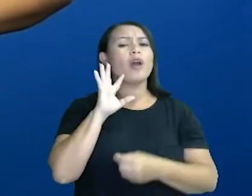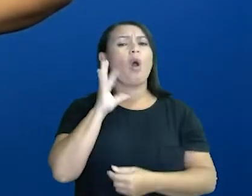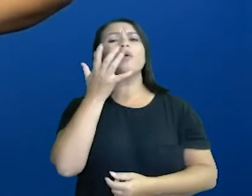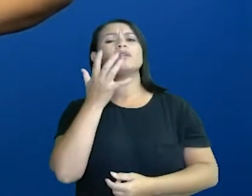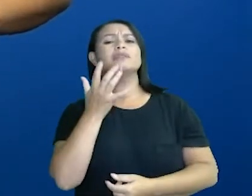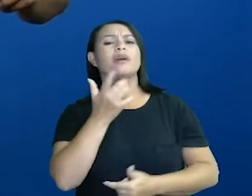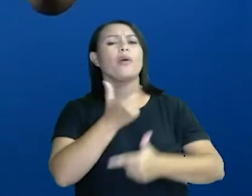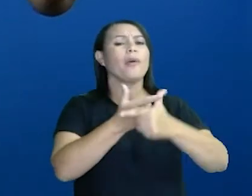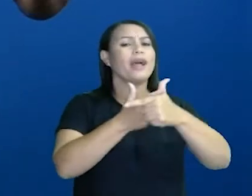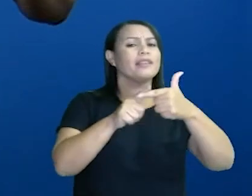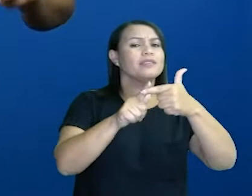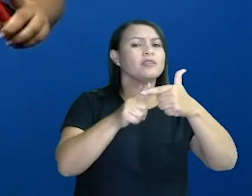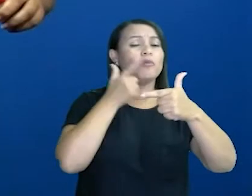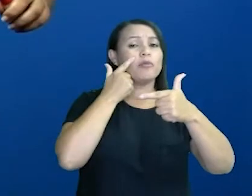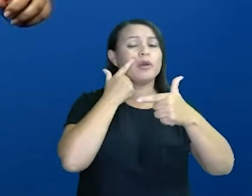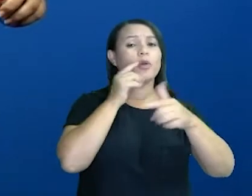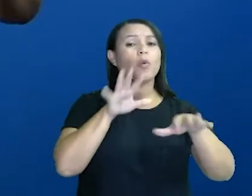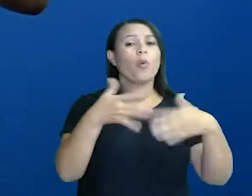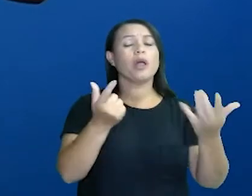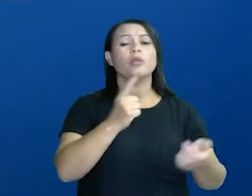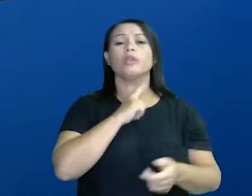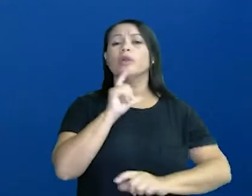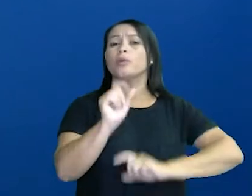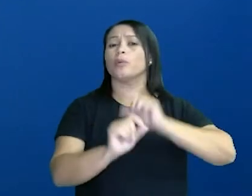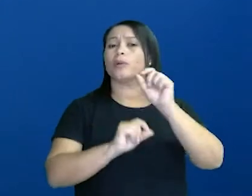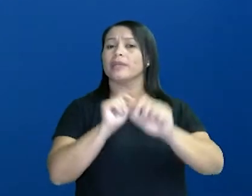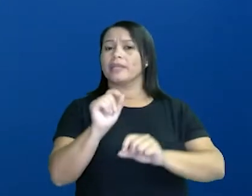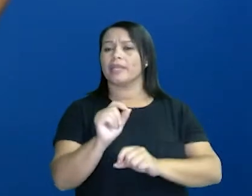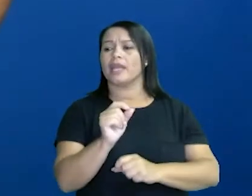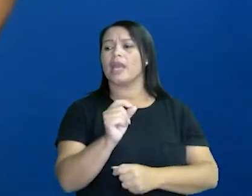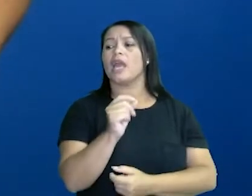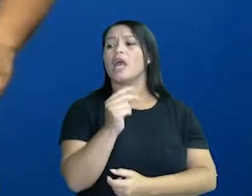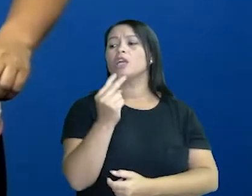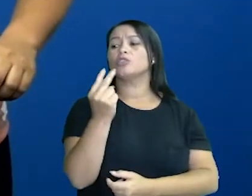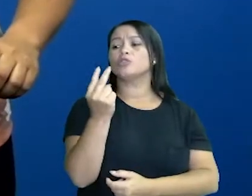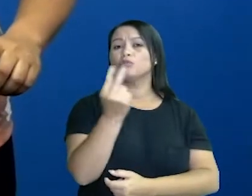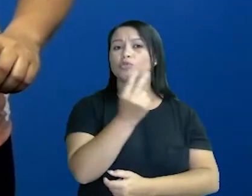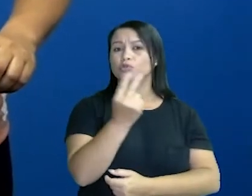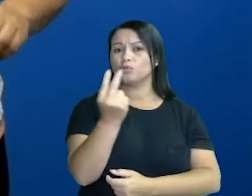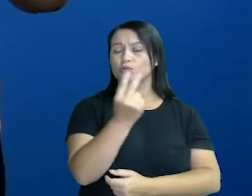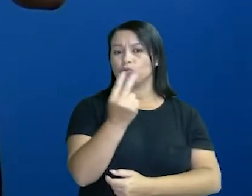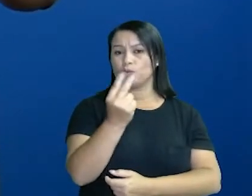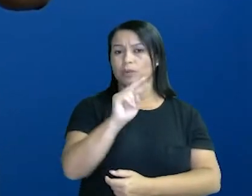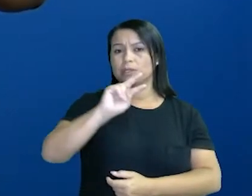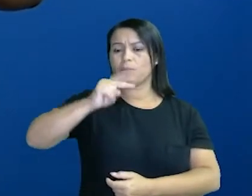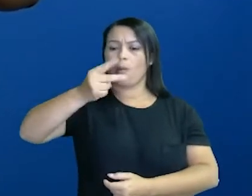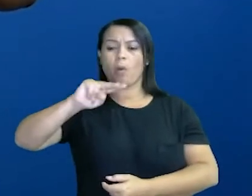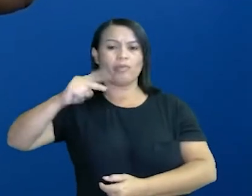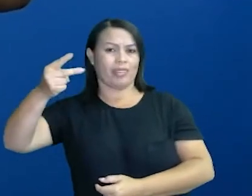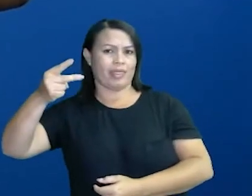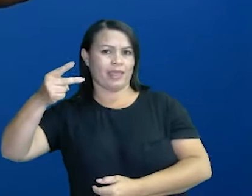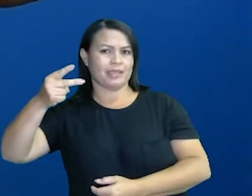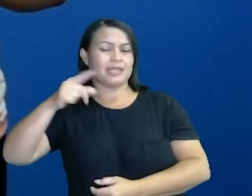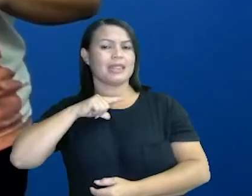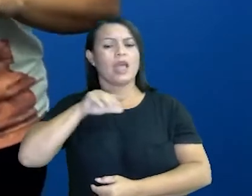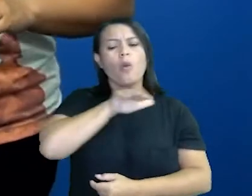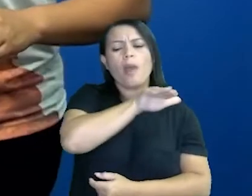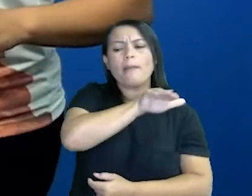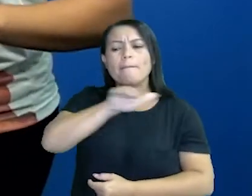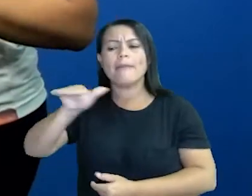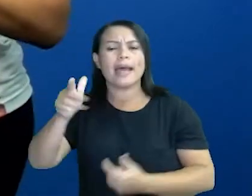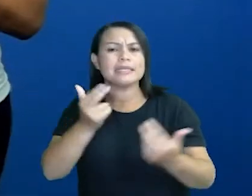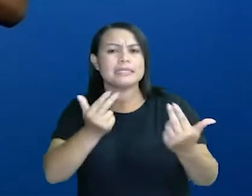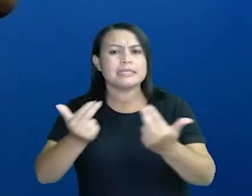que vai acontecer com a divisão então quando eu tenho duas potências Tá certo duas bases